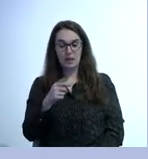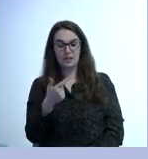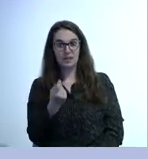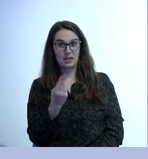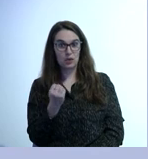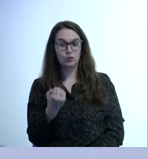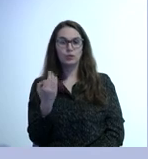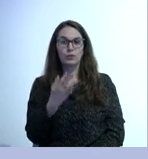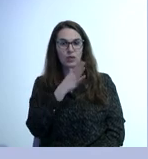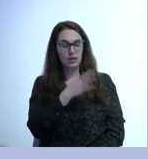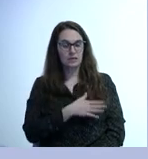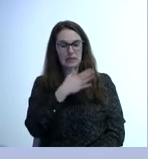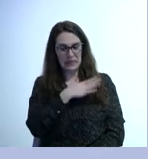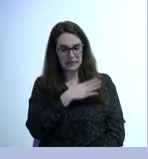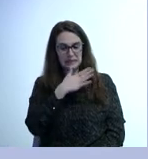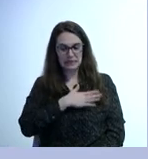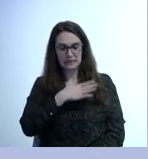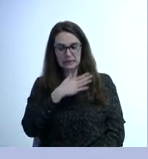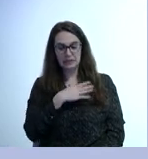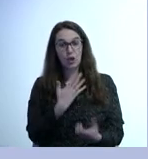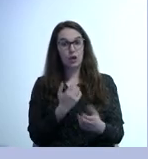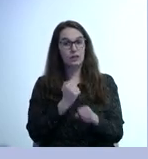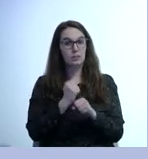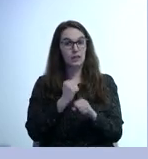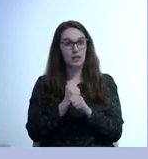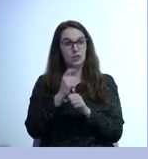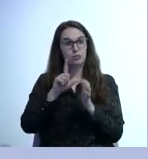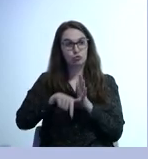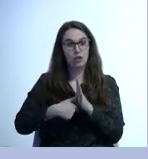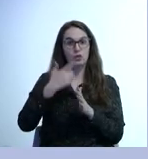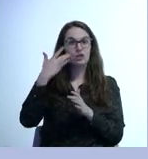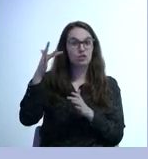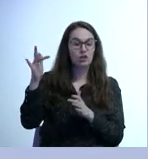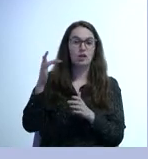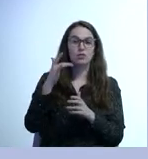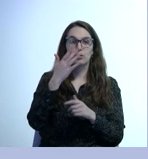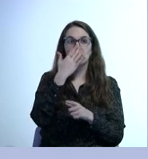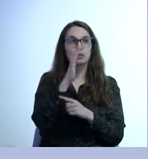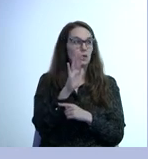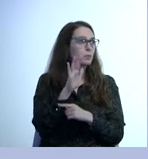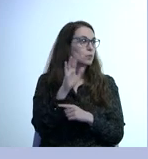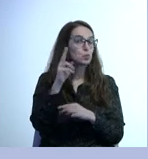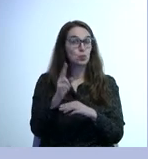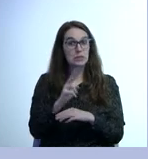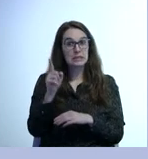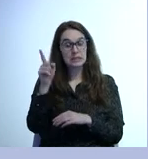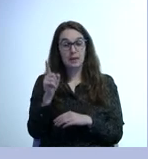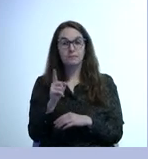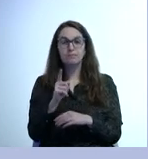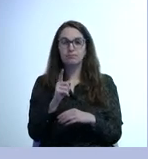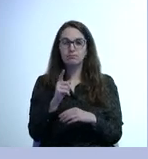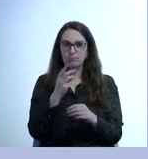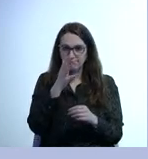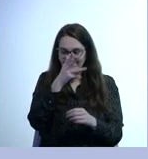me confessou que, apesar de estar a fazer uma série de projetos fora, incluindo, por exemplo, a Suíça, que